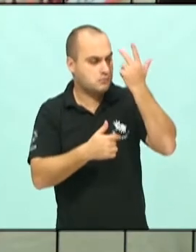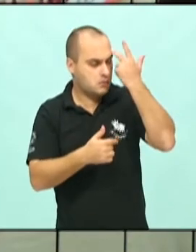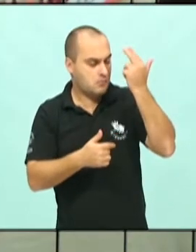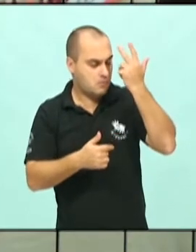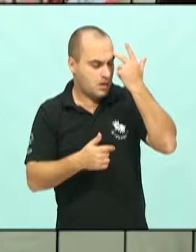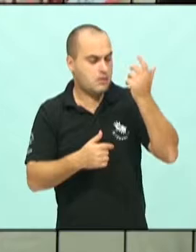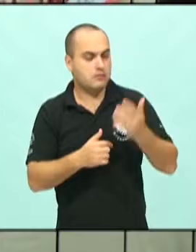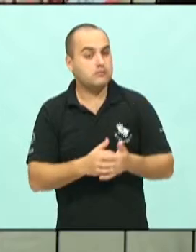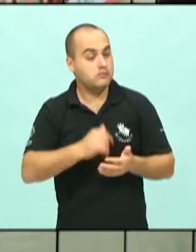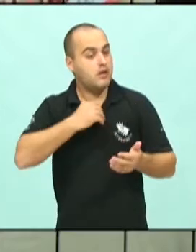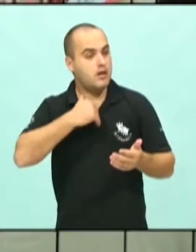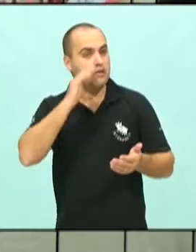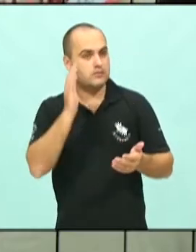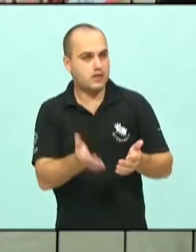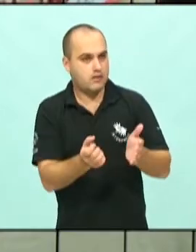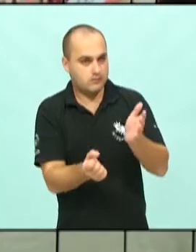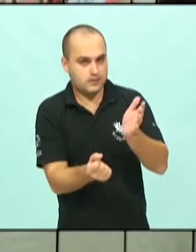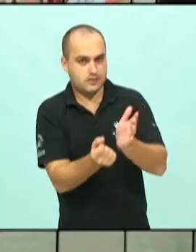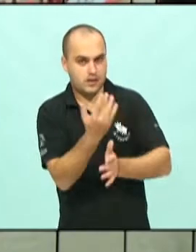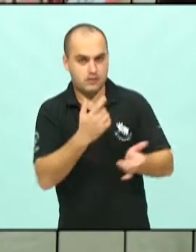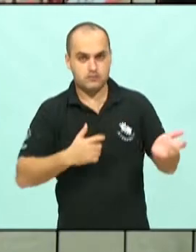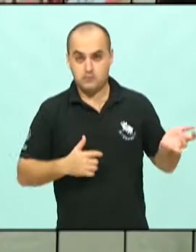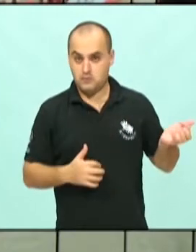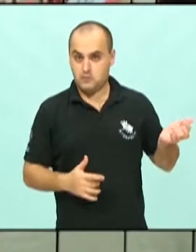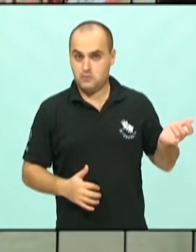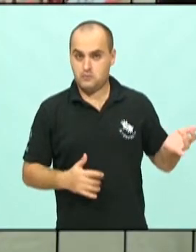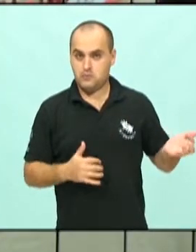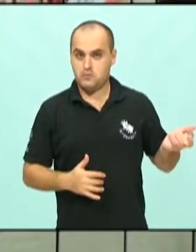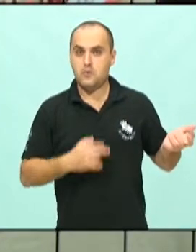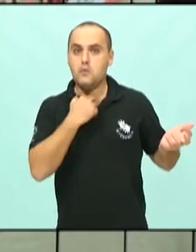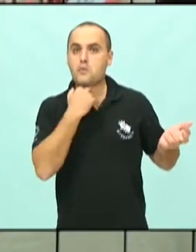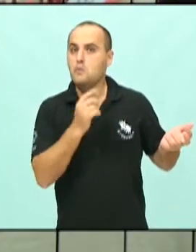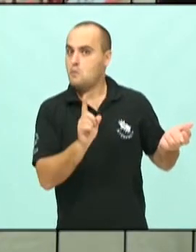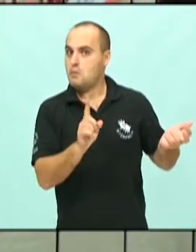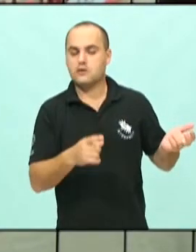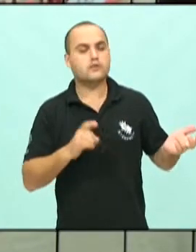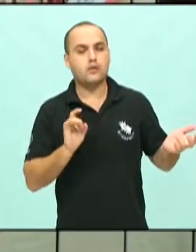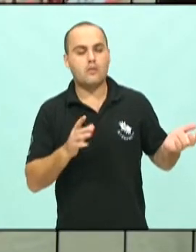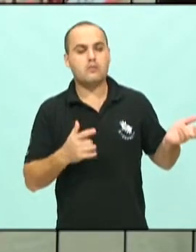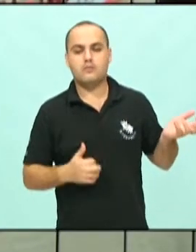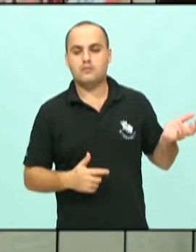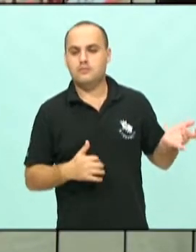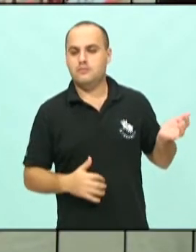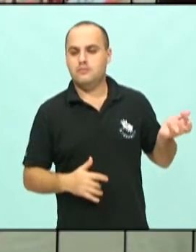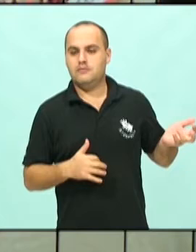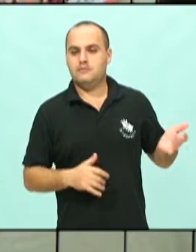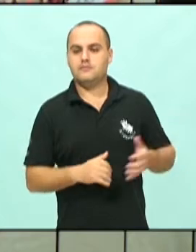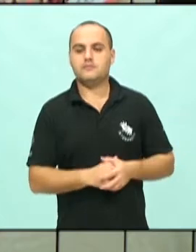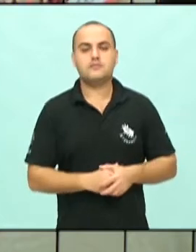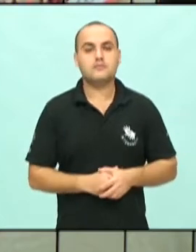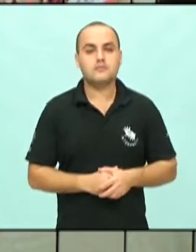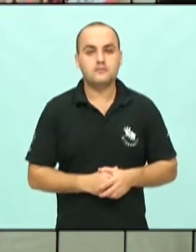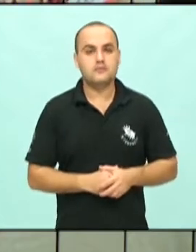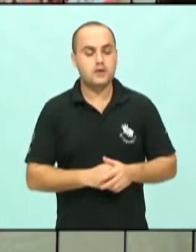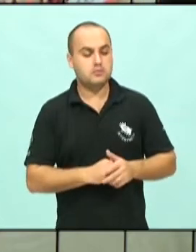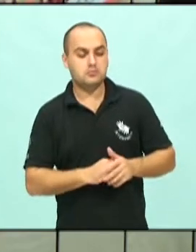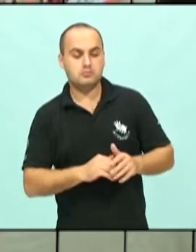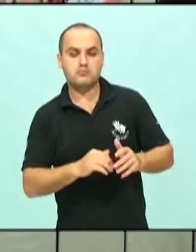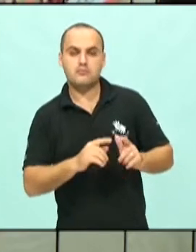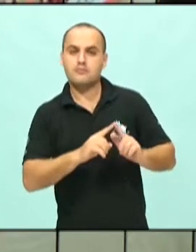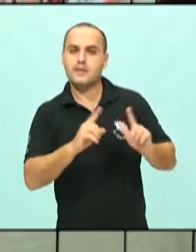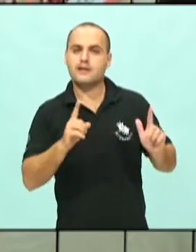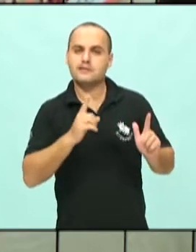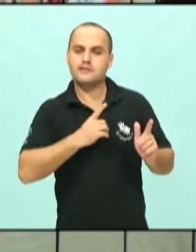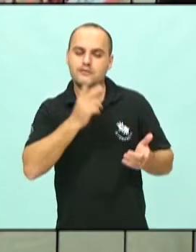sou um compositor de música instrumental, então, em geral, a minha linha de trabalho é essa. Mas eu